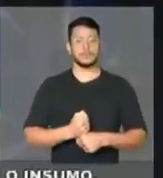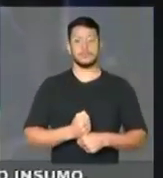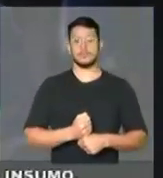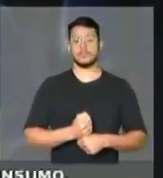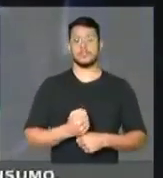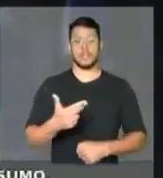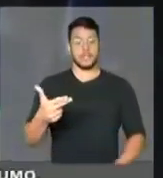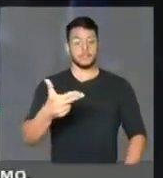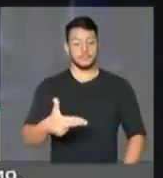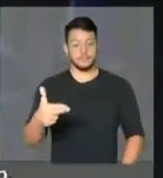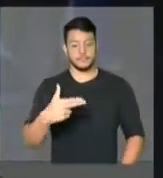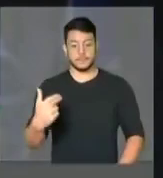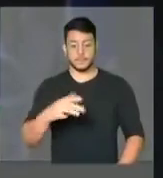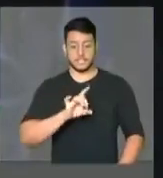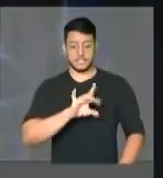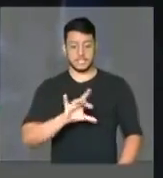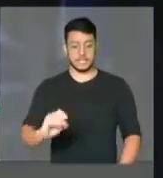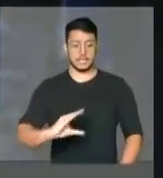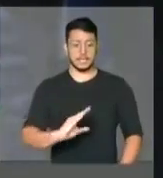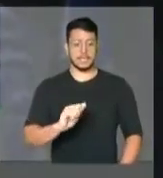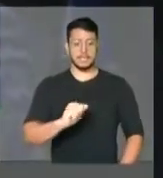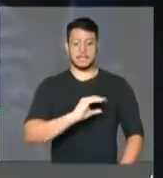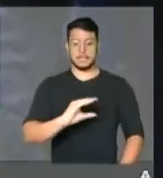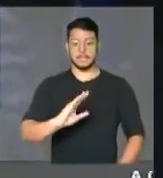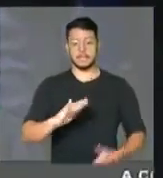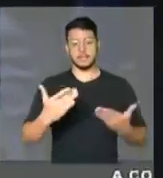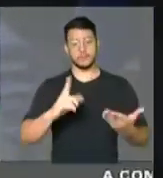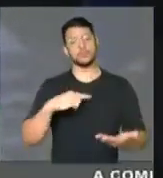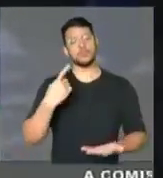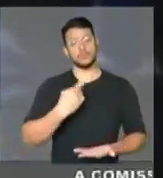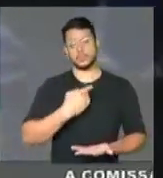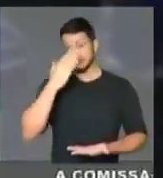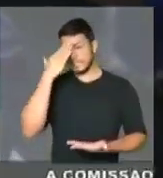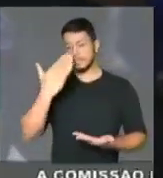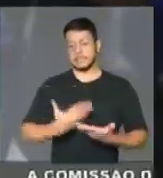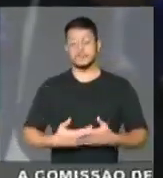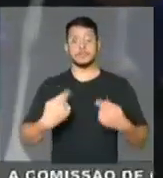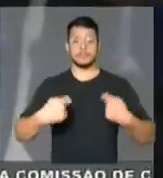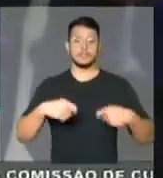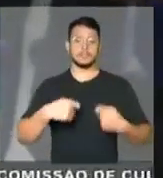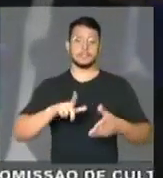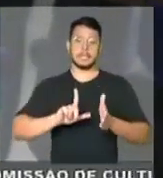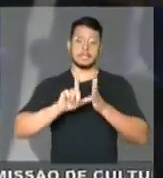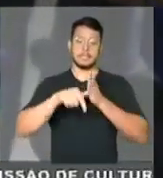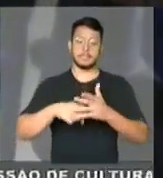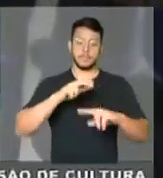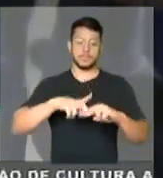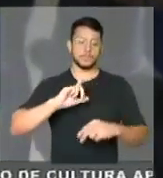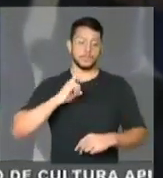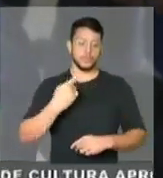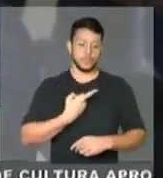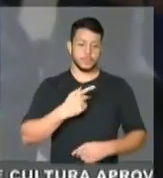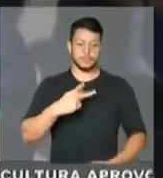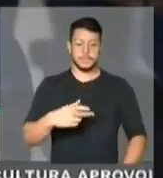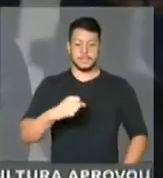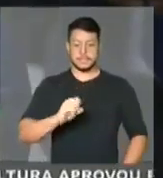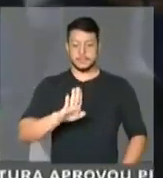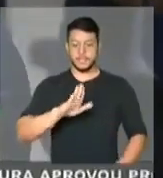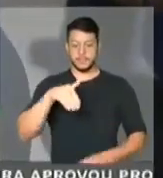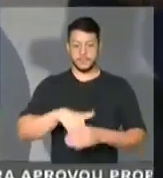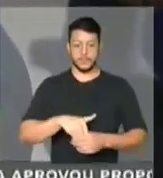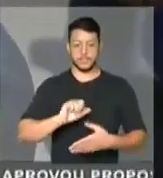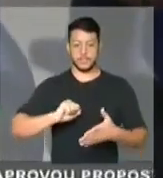katz de modo que nós temos clareza da importância e adiar por obsessão por isso o psd orienta assim o